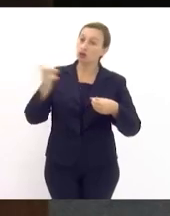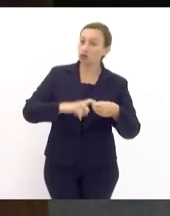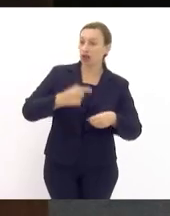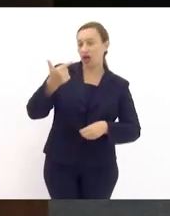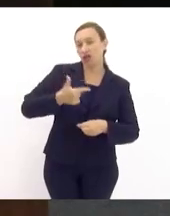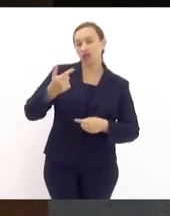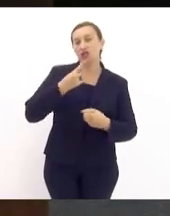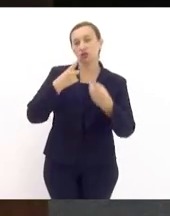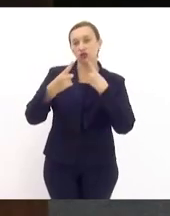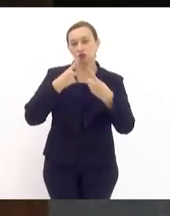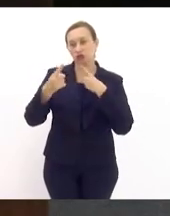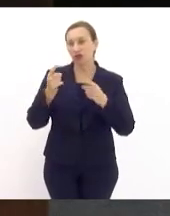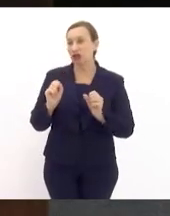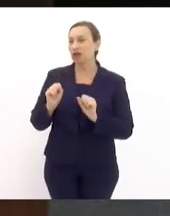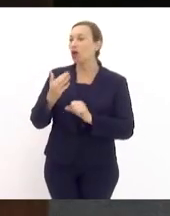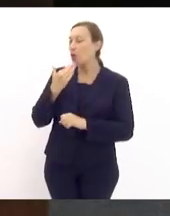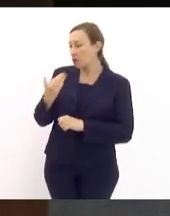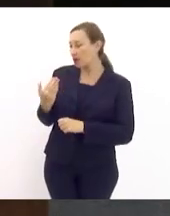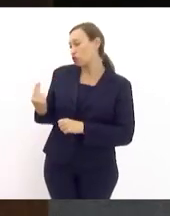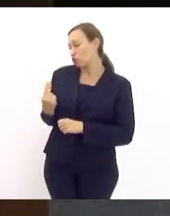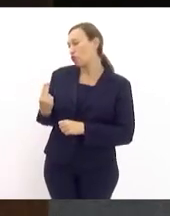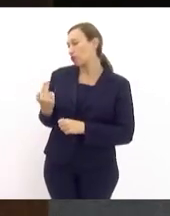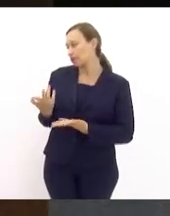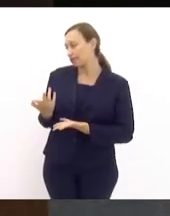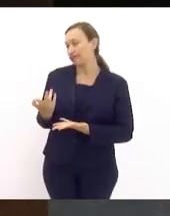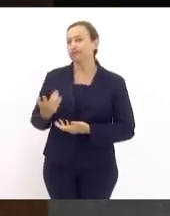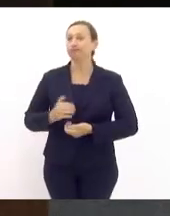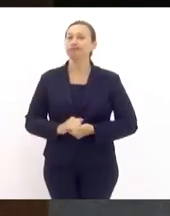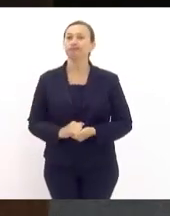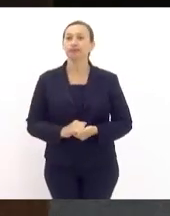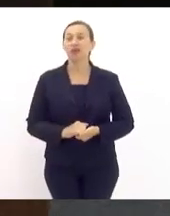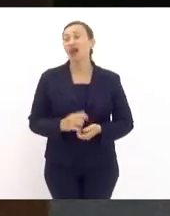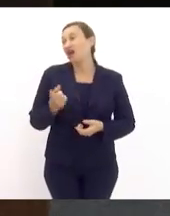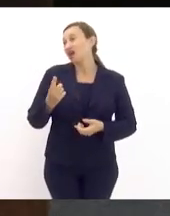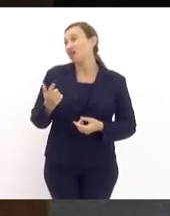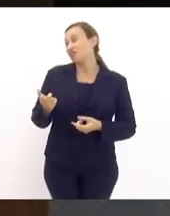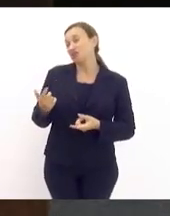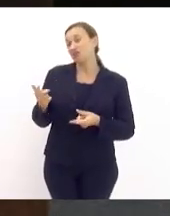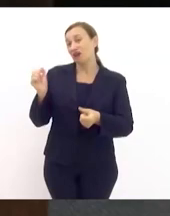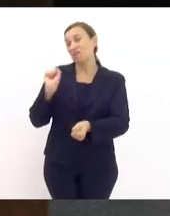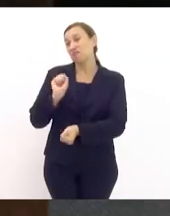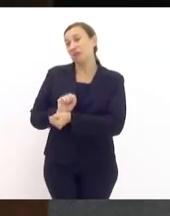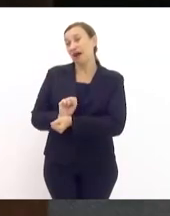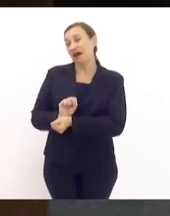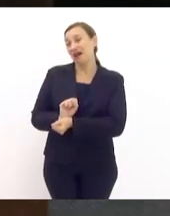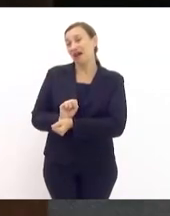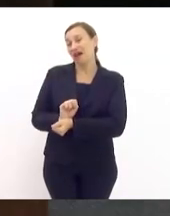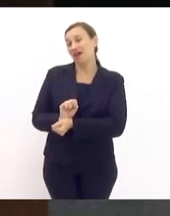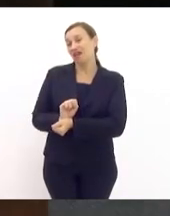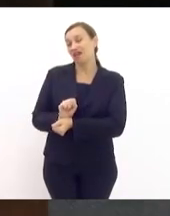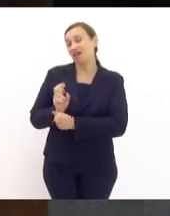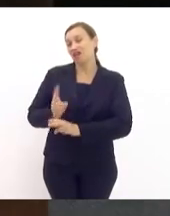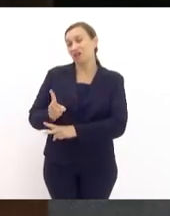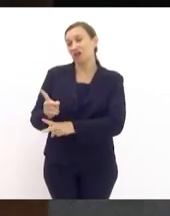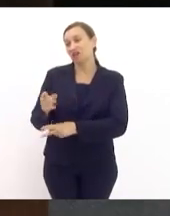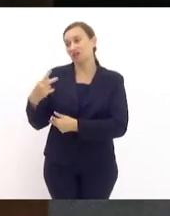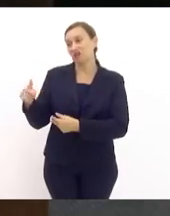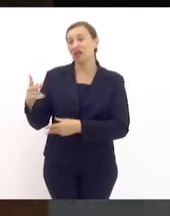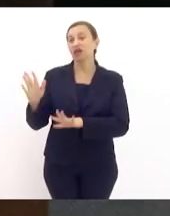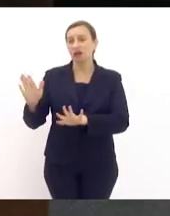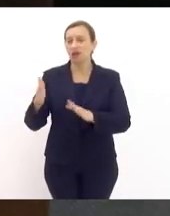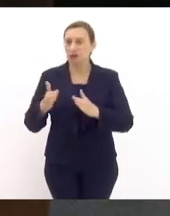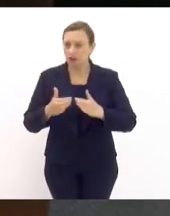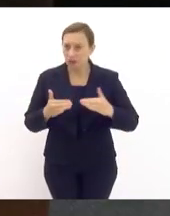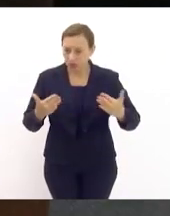for necessário, eu peço coautoria. Porque senão a gente para a tramitação desse que já está na fase final. Mas, Vossa Excelência,